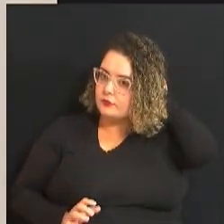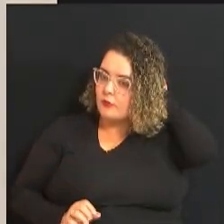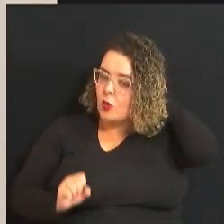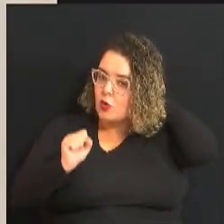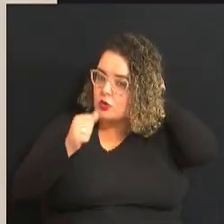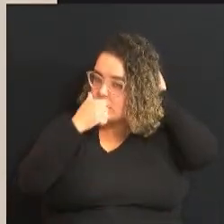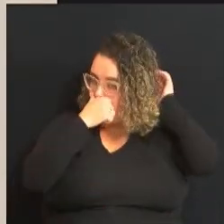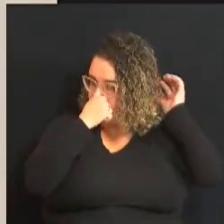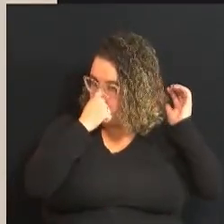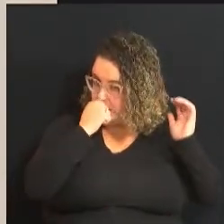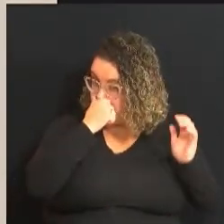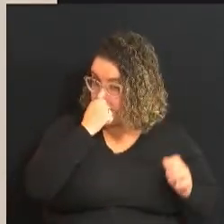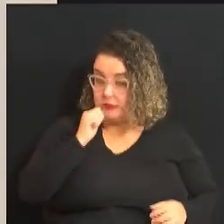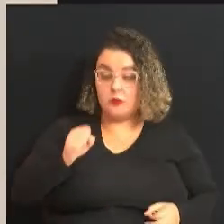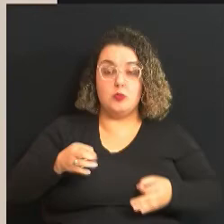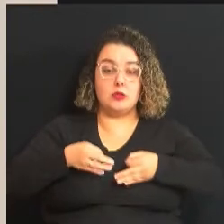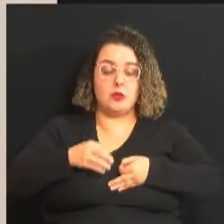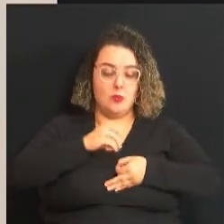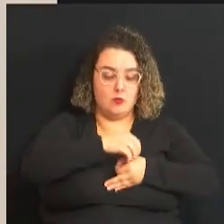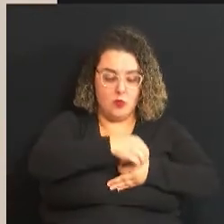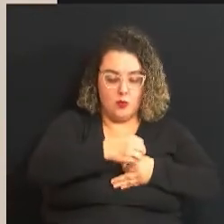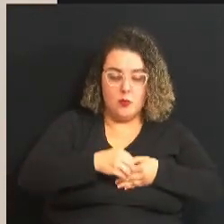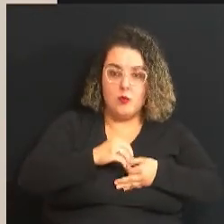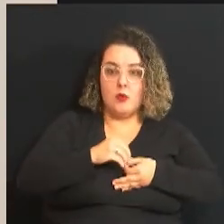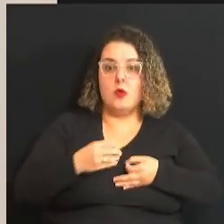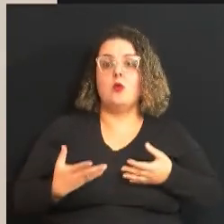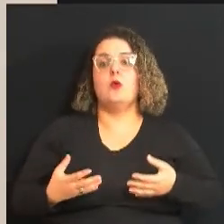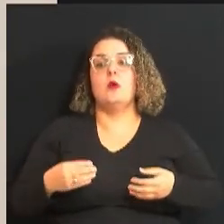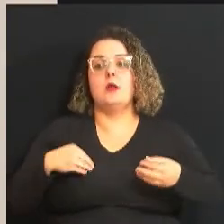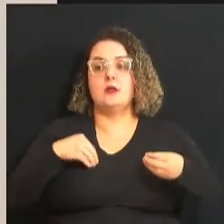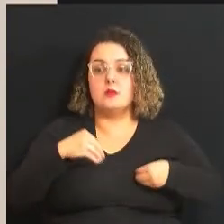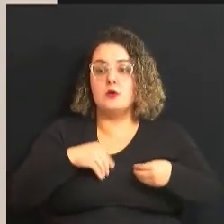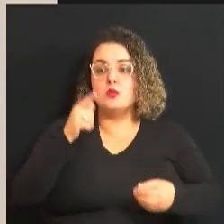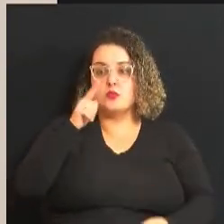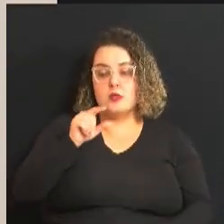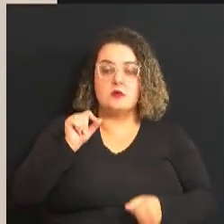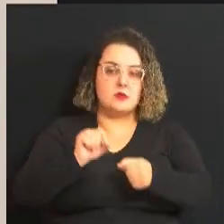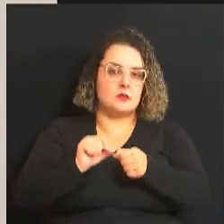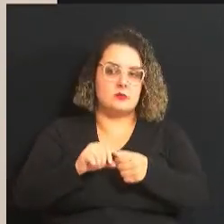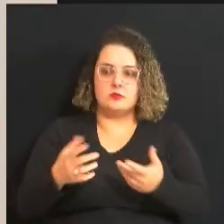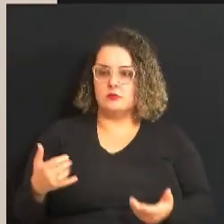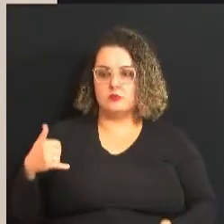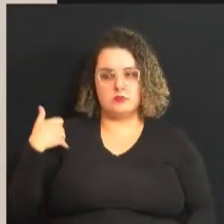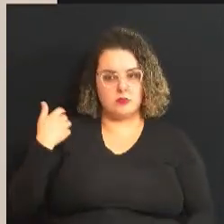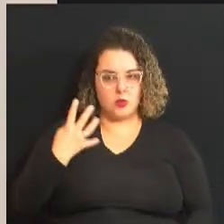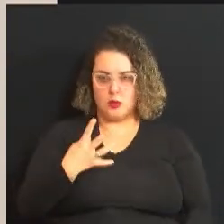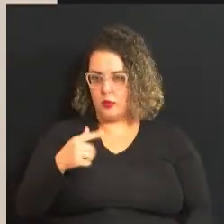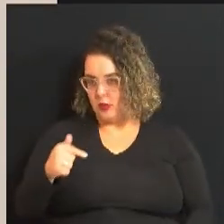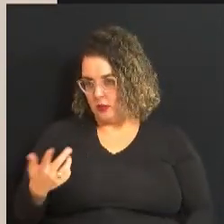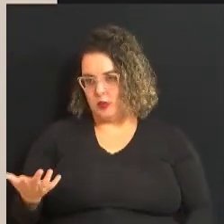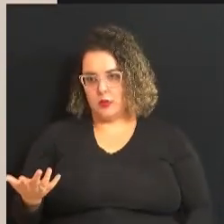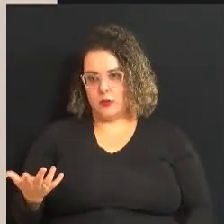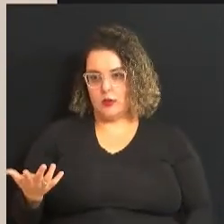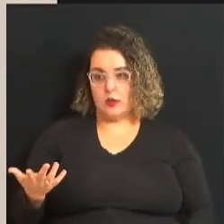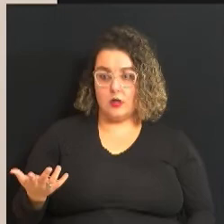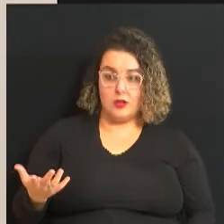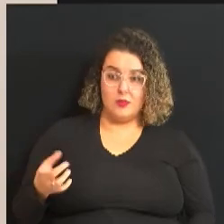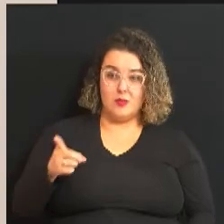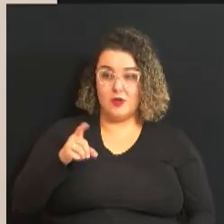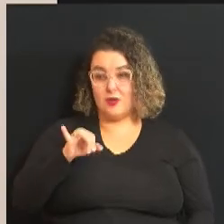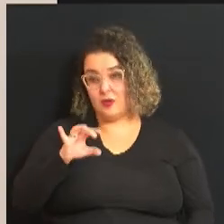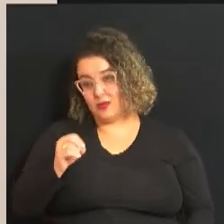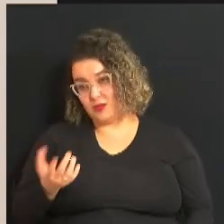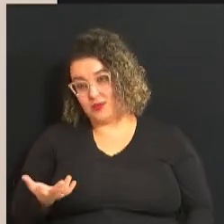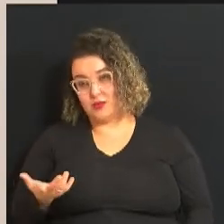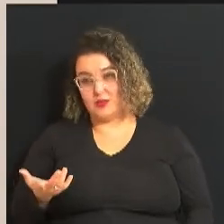Então, a gente tem alguns exames que a gente consegue fazer. Então, por exemplo, às vezes a mulher chega lá com 47 anos e fala: meu DIU está vencendo, eu